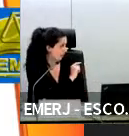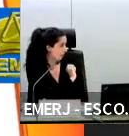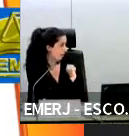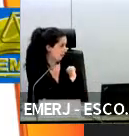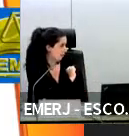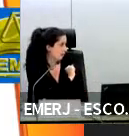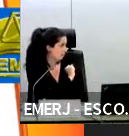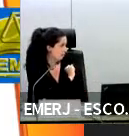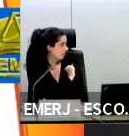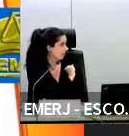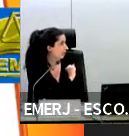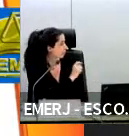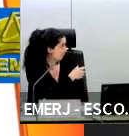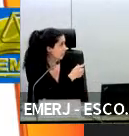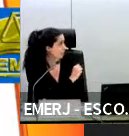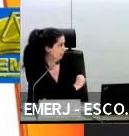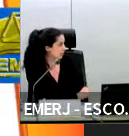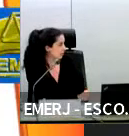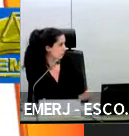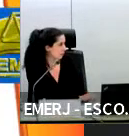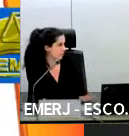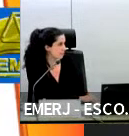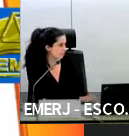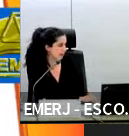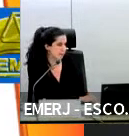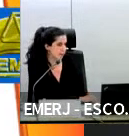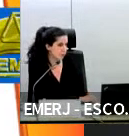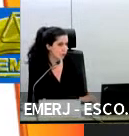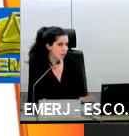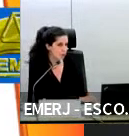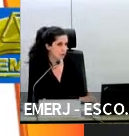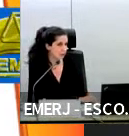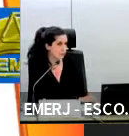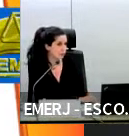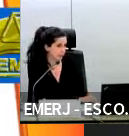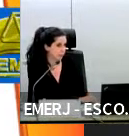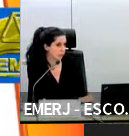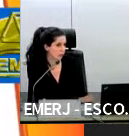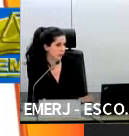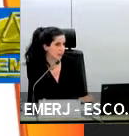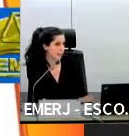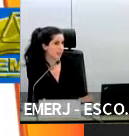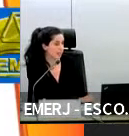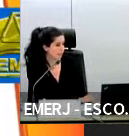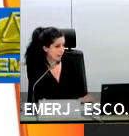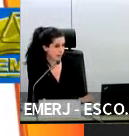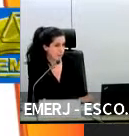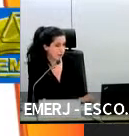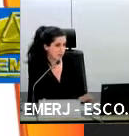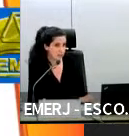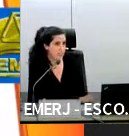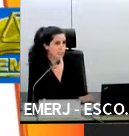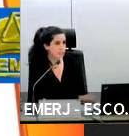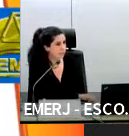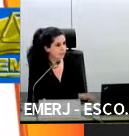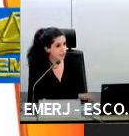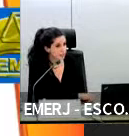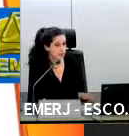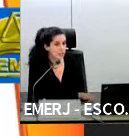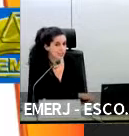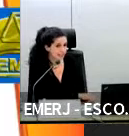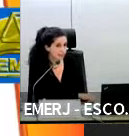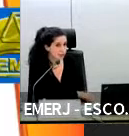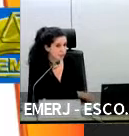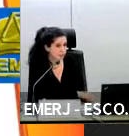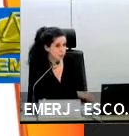Quinta. Do primeiro e do Quinta, porque essa fala veio muito com a magistrada do Quinto também. Das vezes que ela intervia, ela